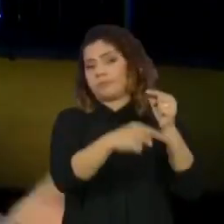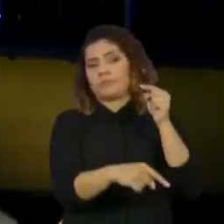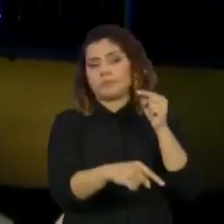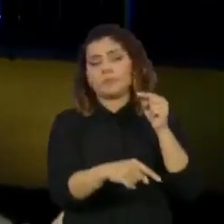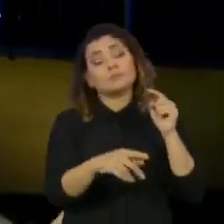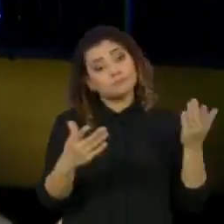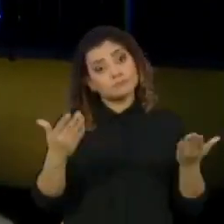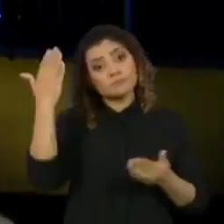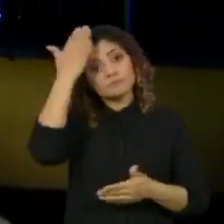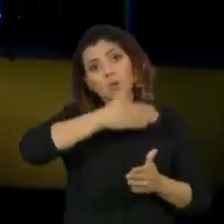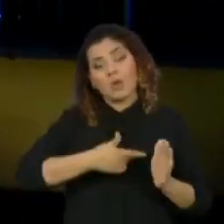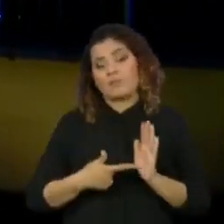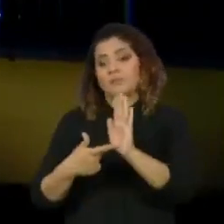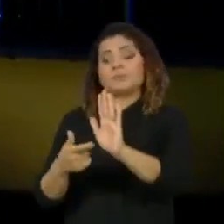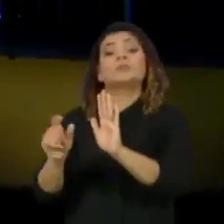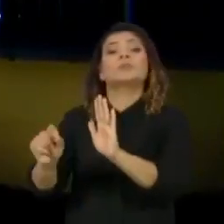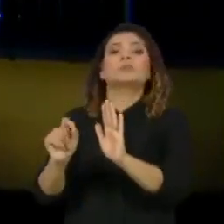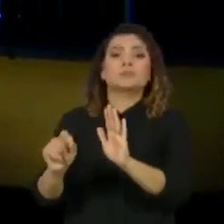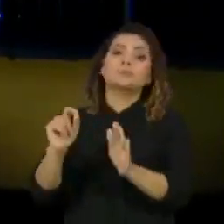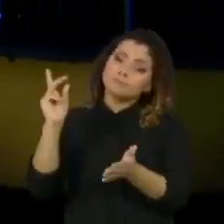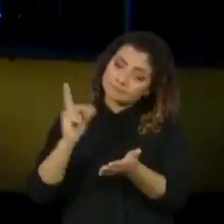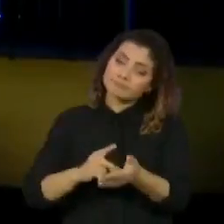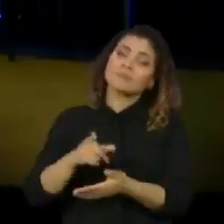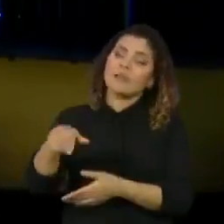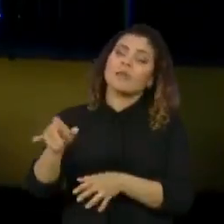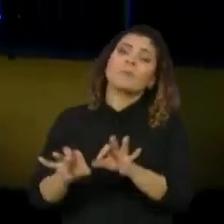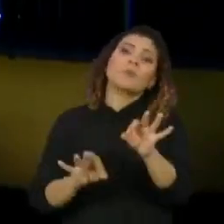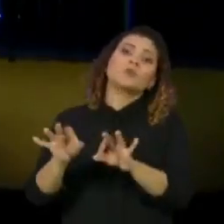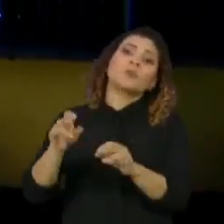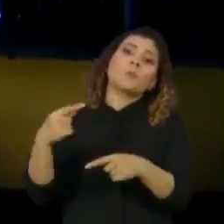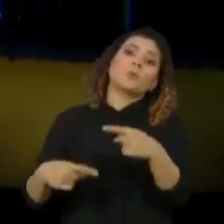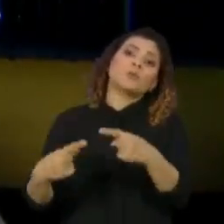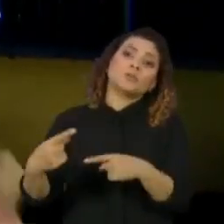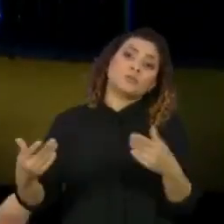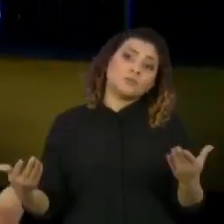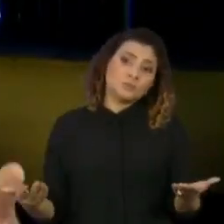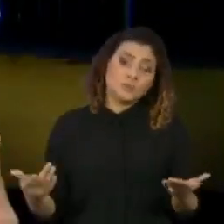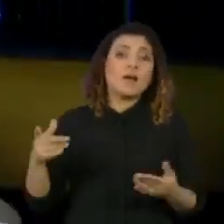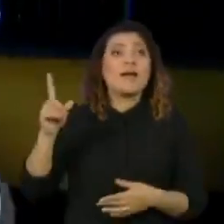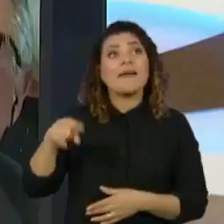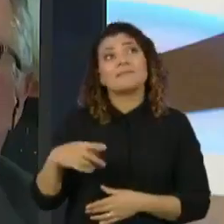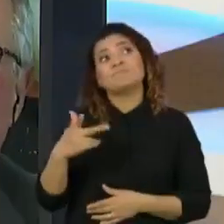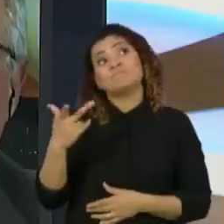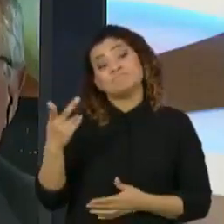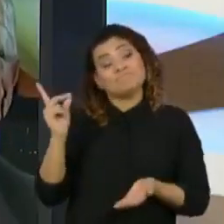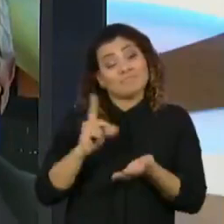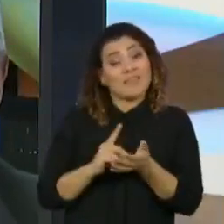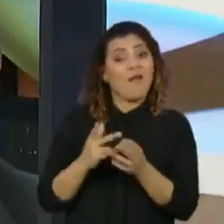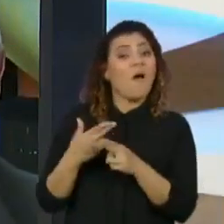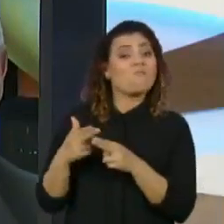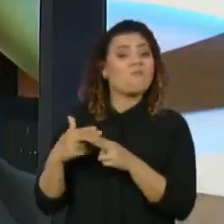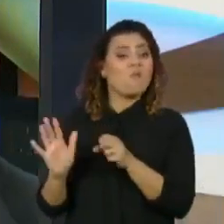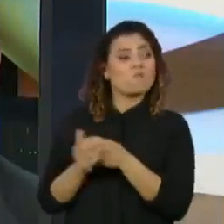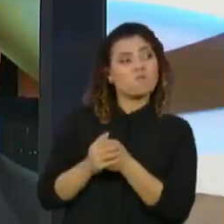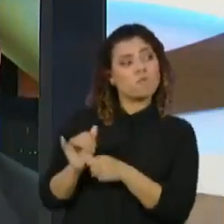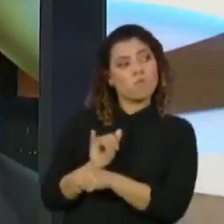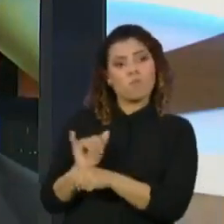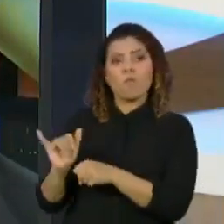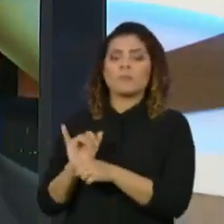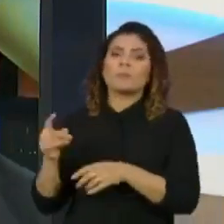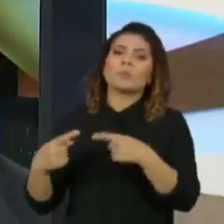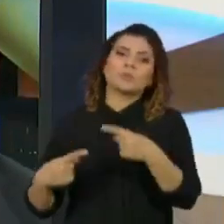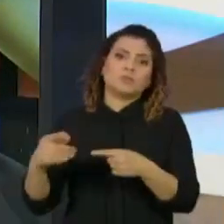da CPI de adotarem métodos similares à da Operação Lava Jato nas suas investigações. Métodos, inclusive, esses que o